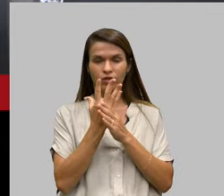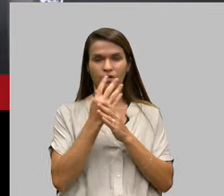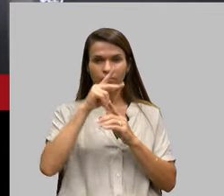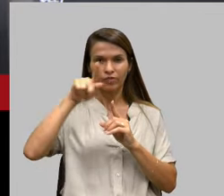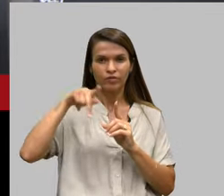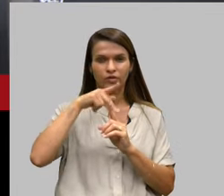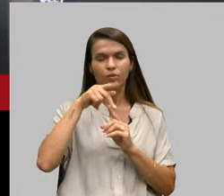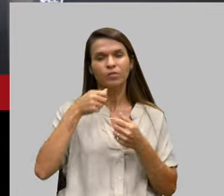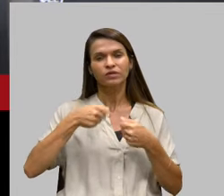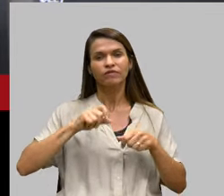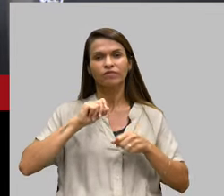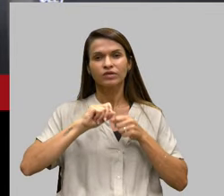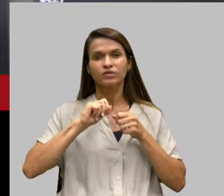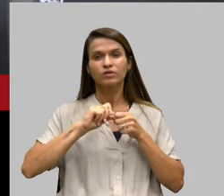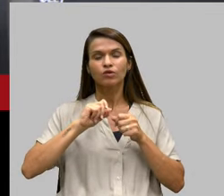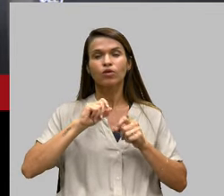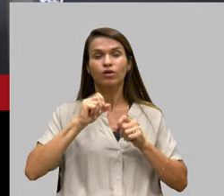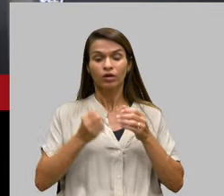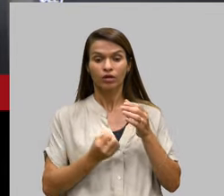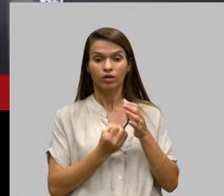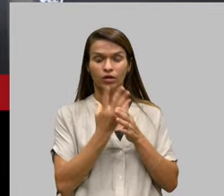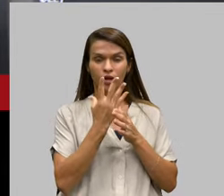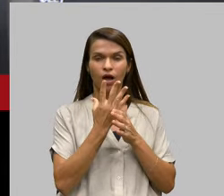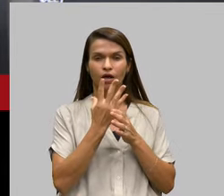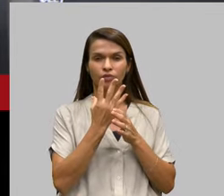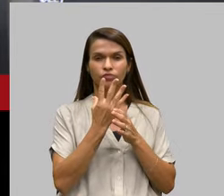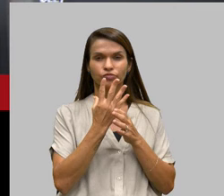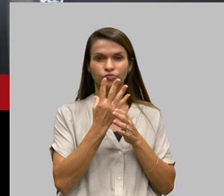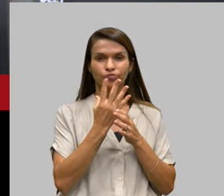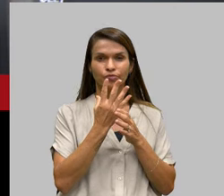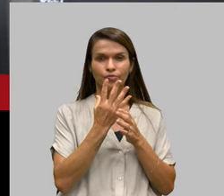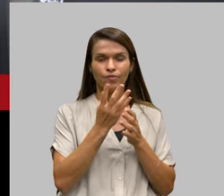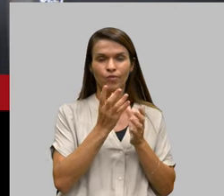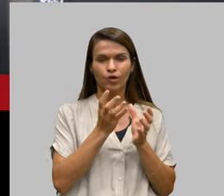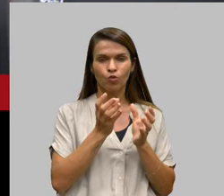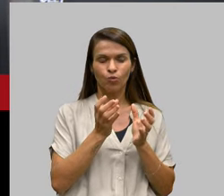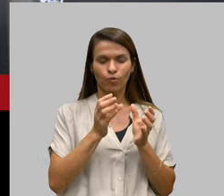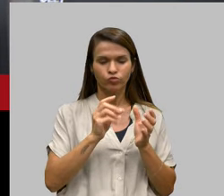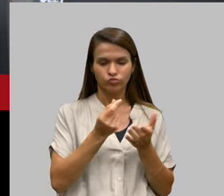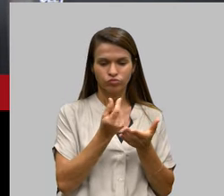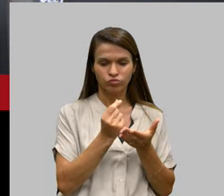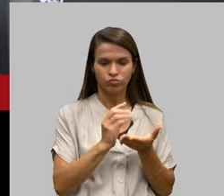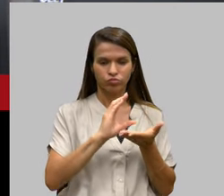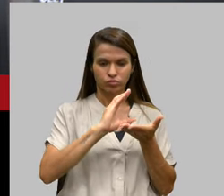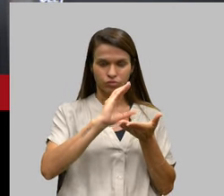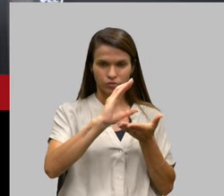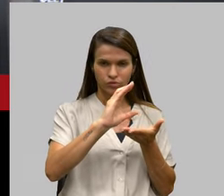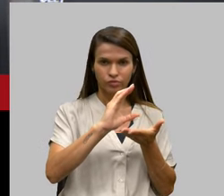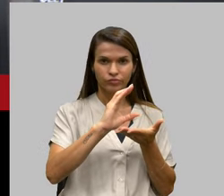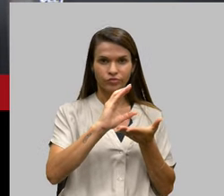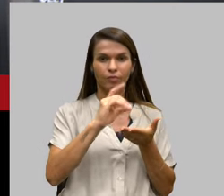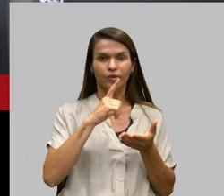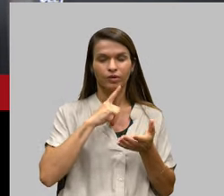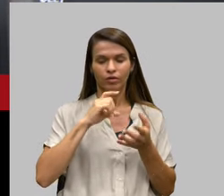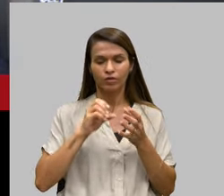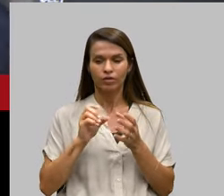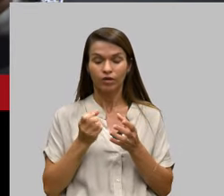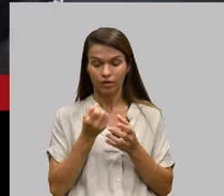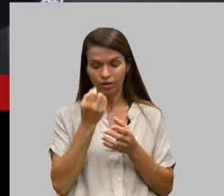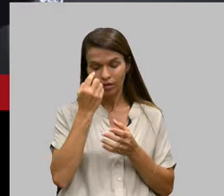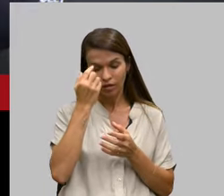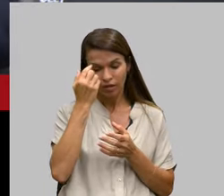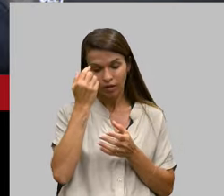deveria ter feito criado um fundo novo pros novos servidores para que eu gerasse aquele fundo de autossustentabilidade futura